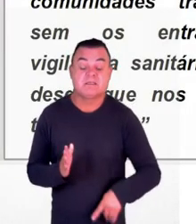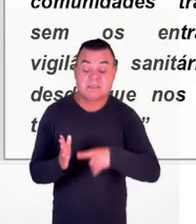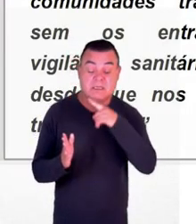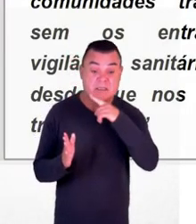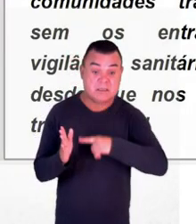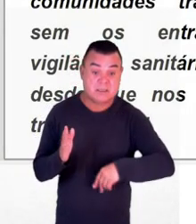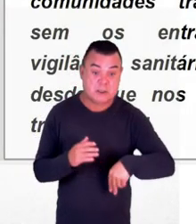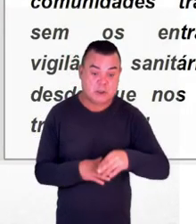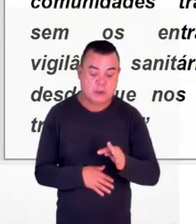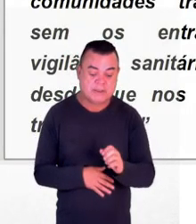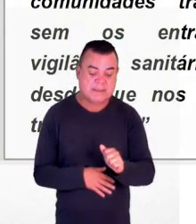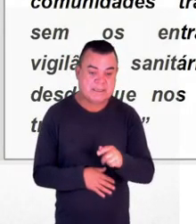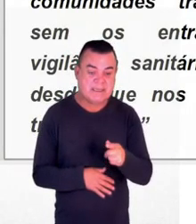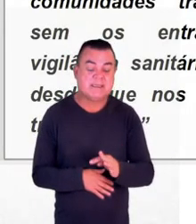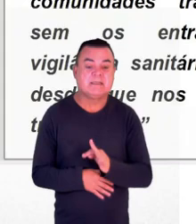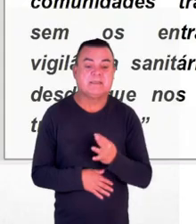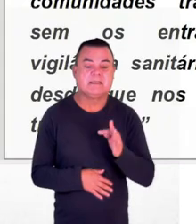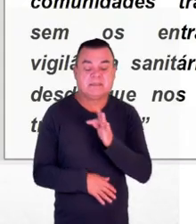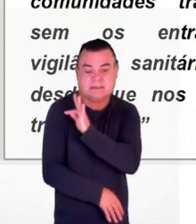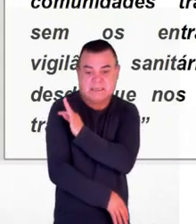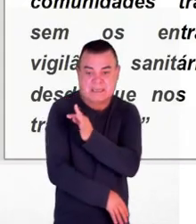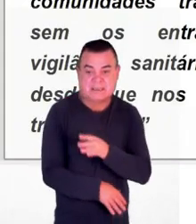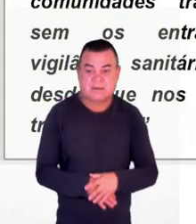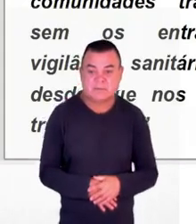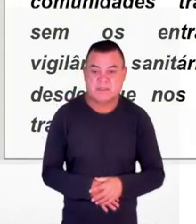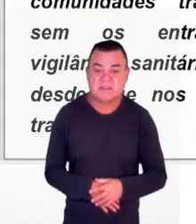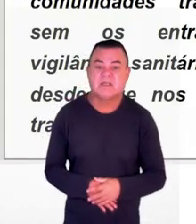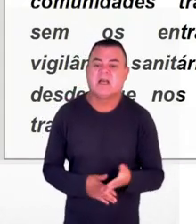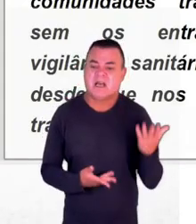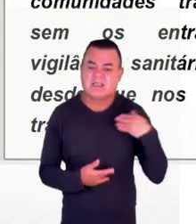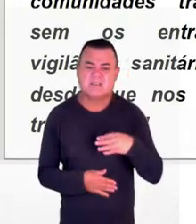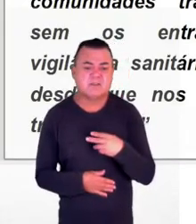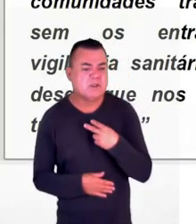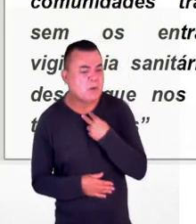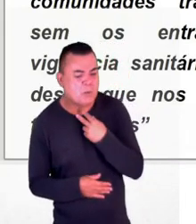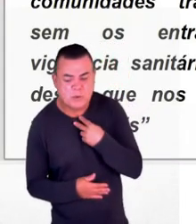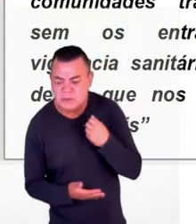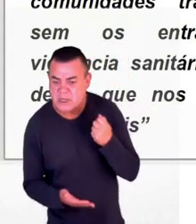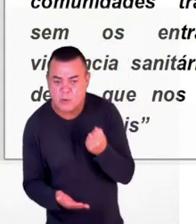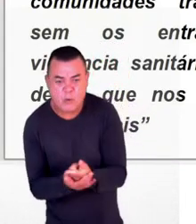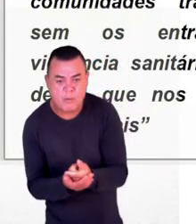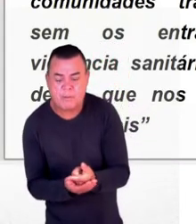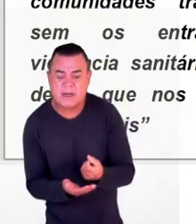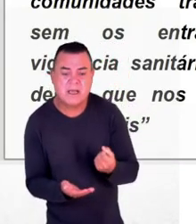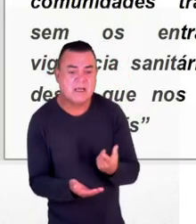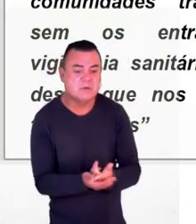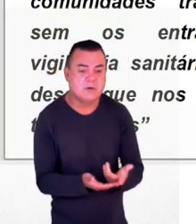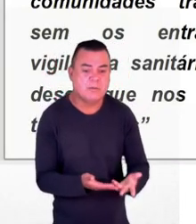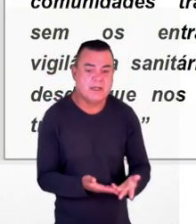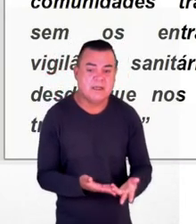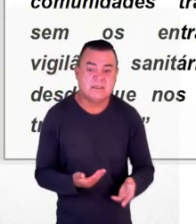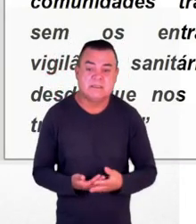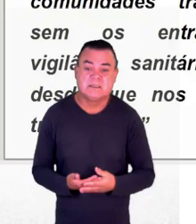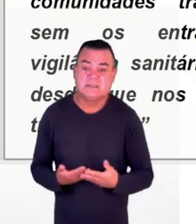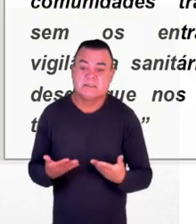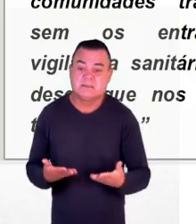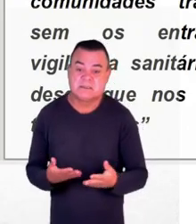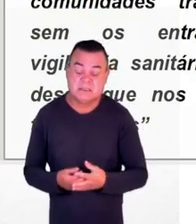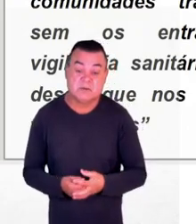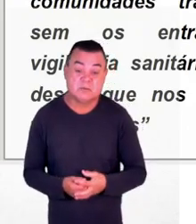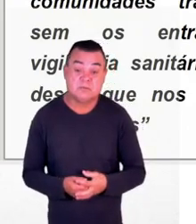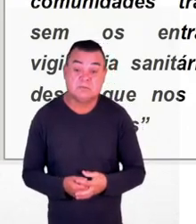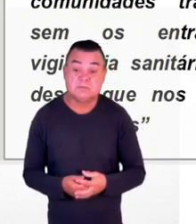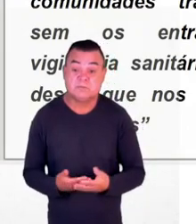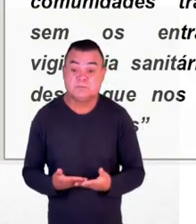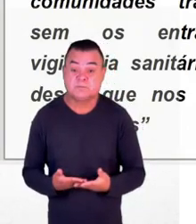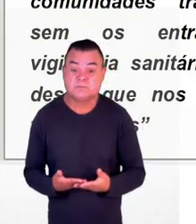bom compra deles né o produto não podia comprar o entendimento era que não podia comprar então os órgãos sanitários se reúnem no Amazonas a daf